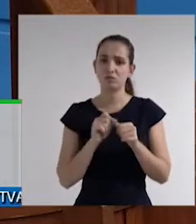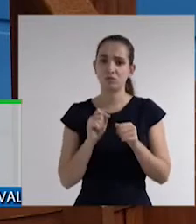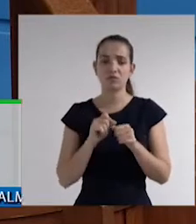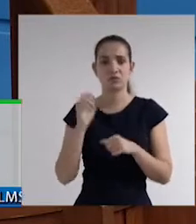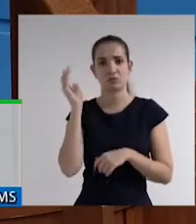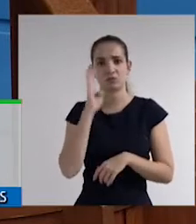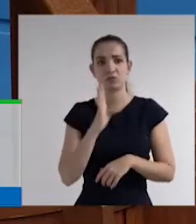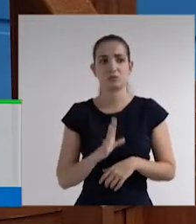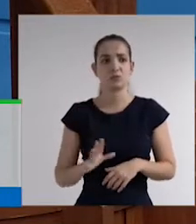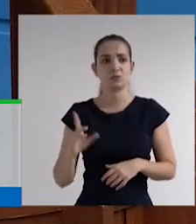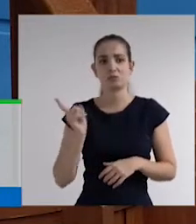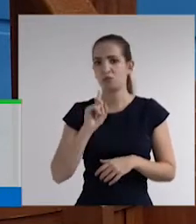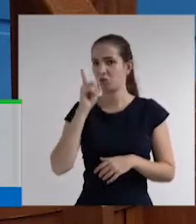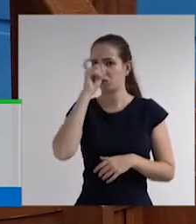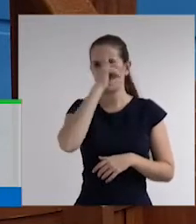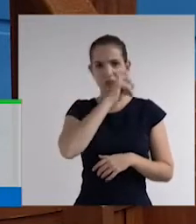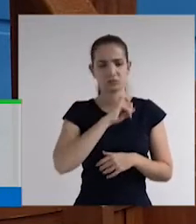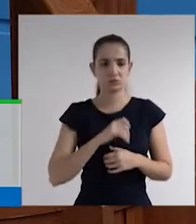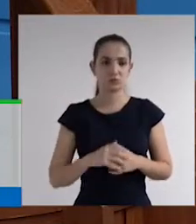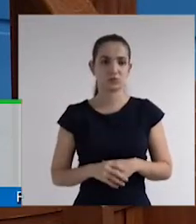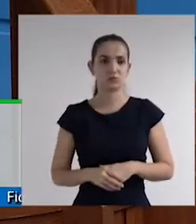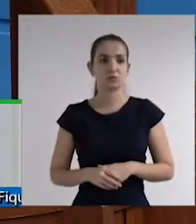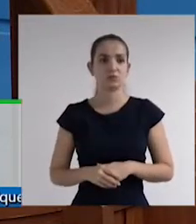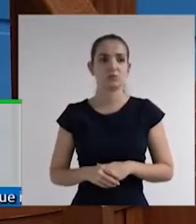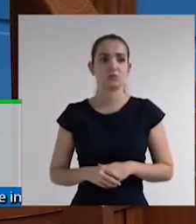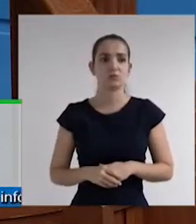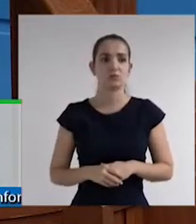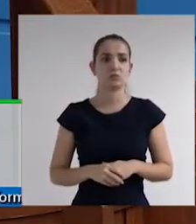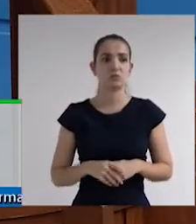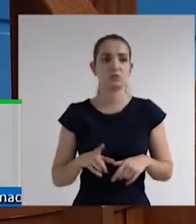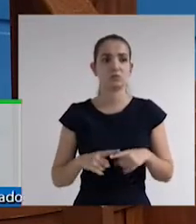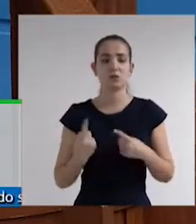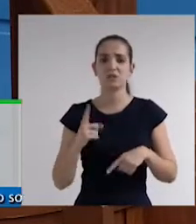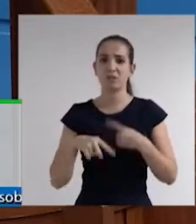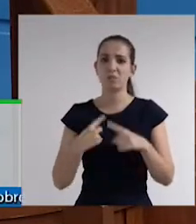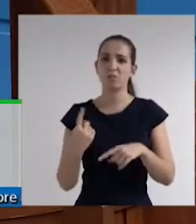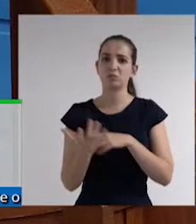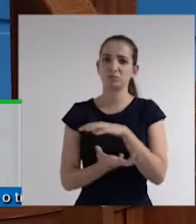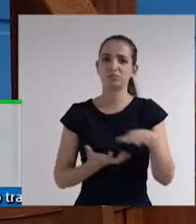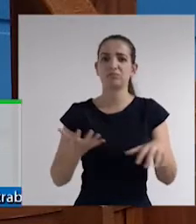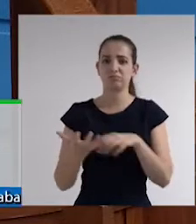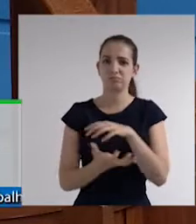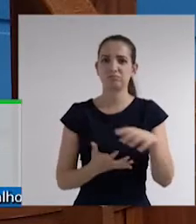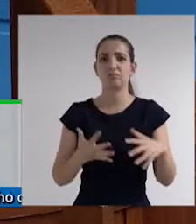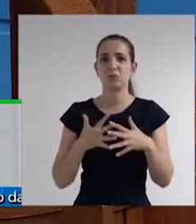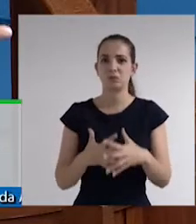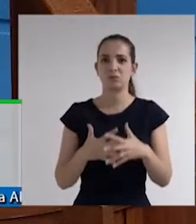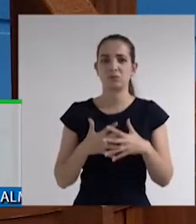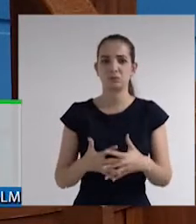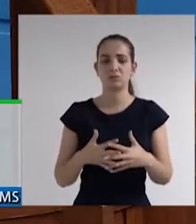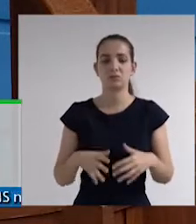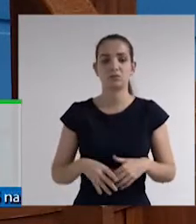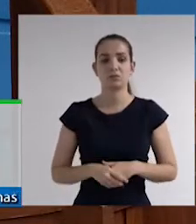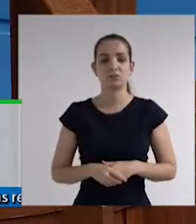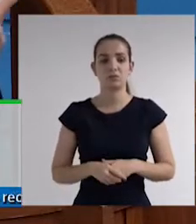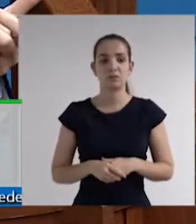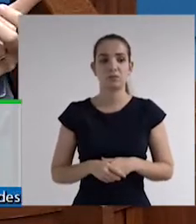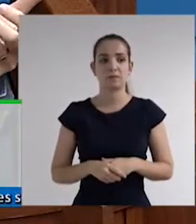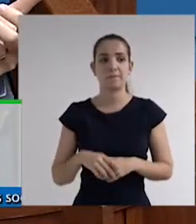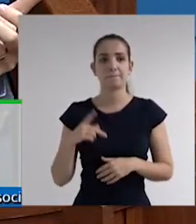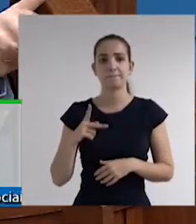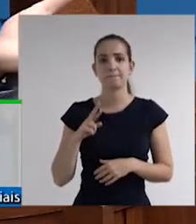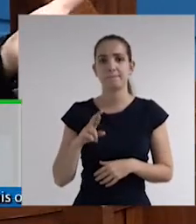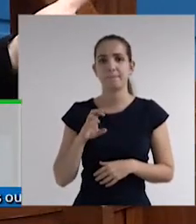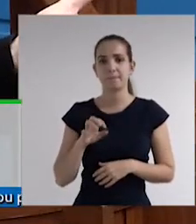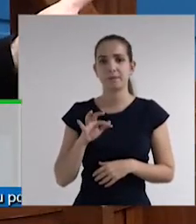Brasil. Nem é tão difícil assim. O troço está complicando com essa precificação parentística. É